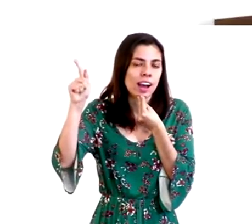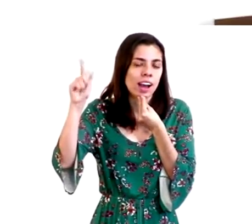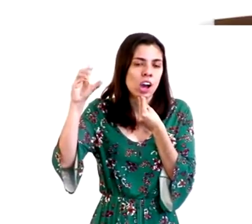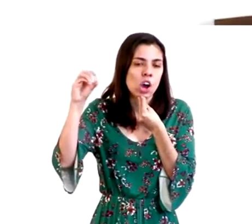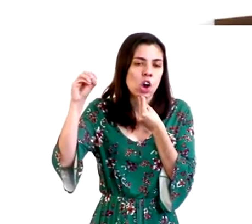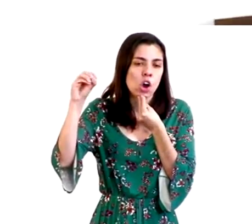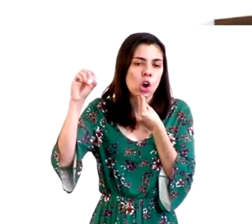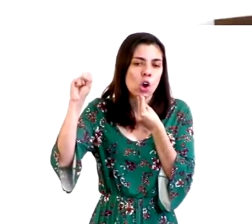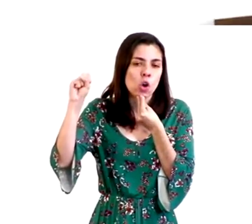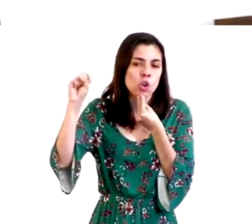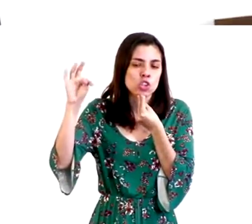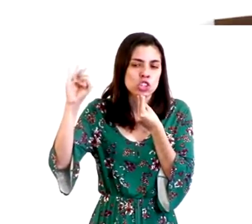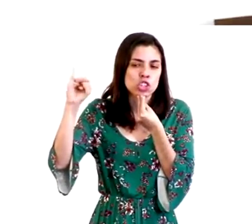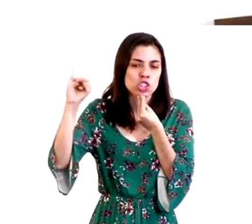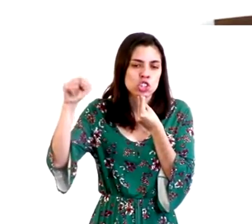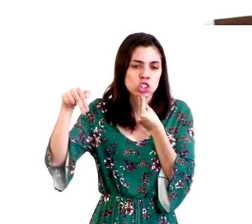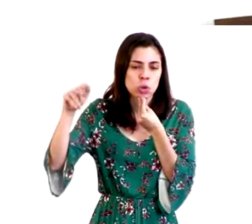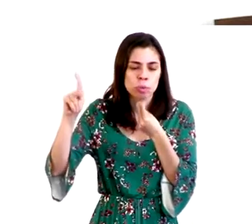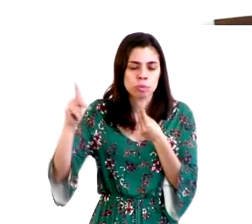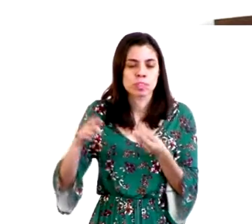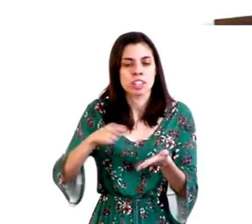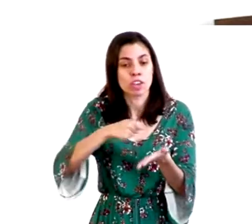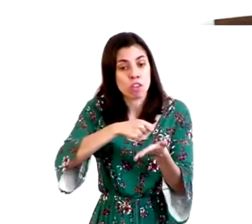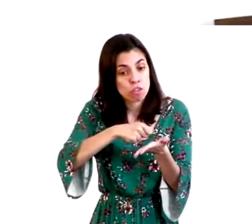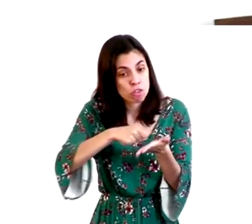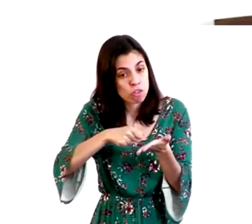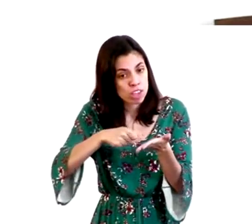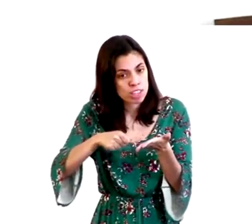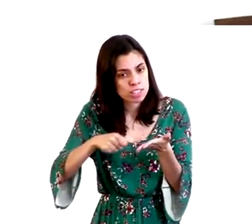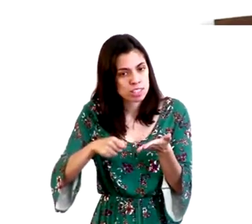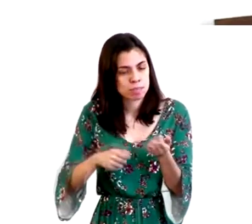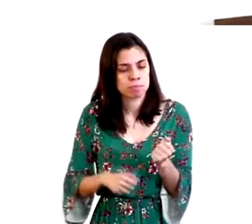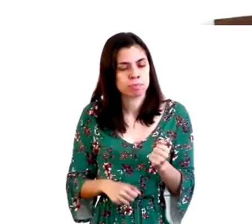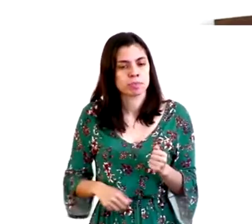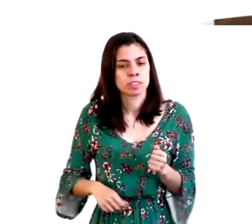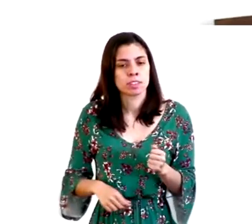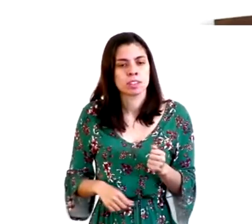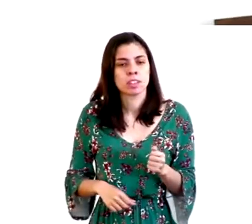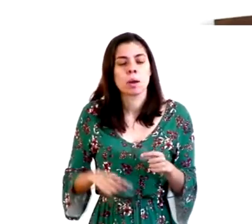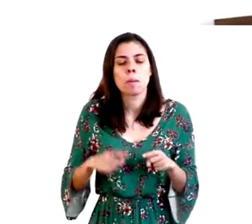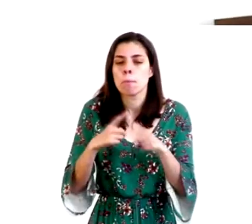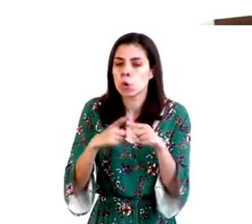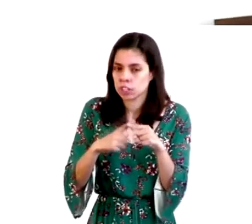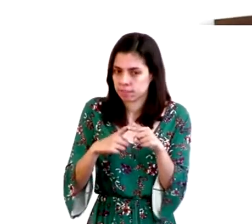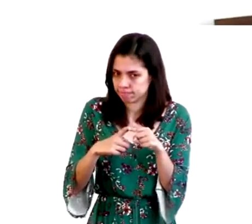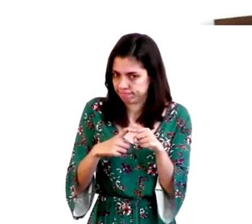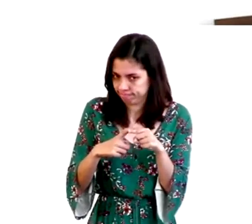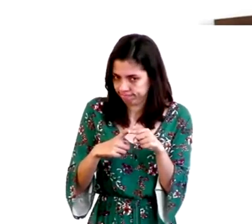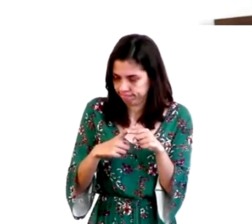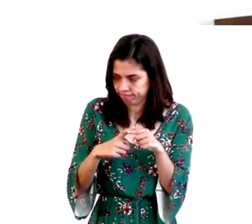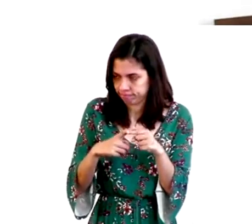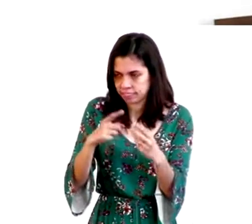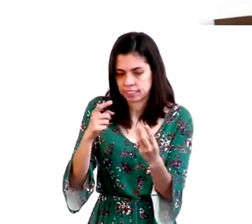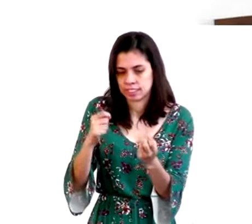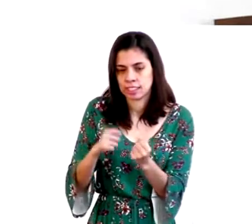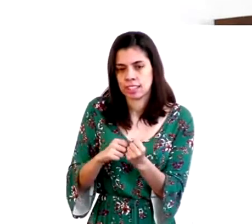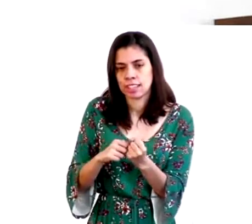observou nestes 3 capítulos várias instruções, um desenvolvimento e